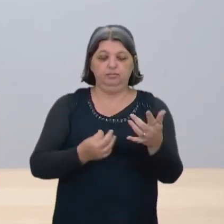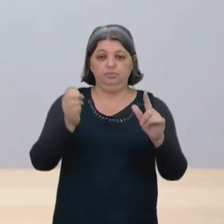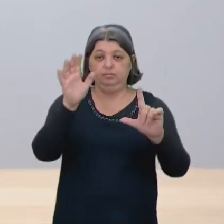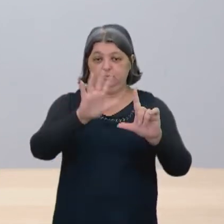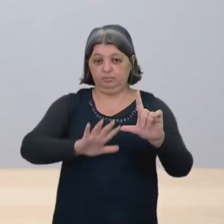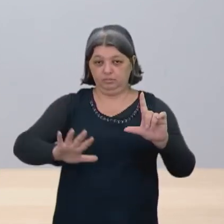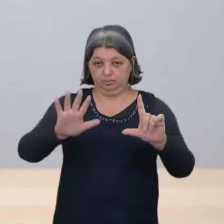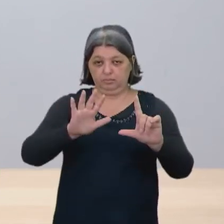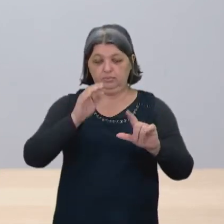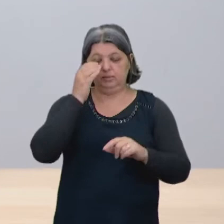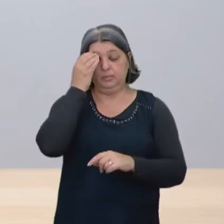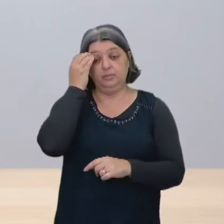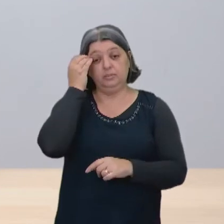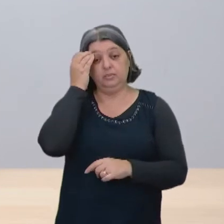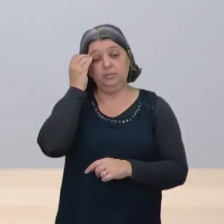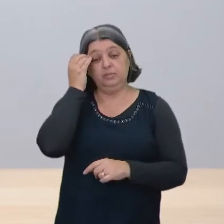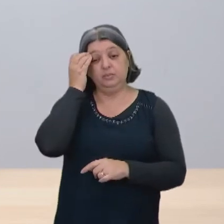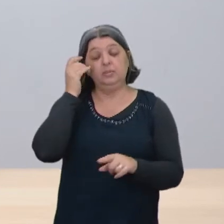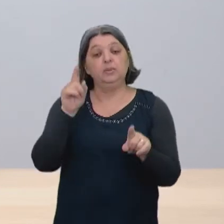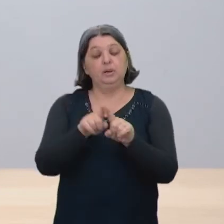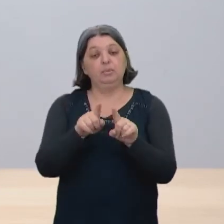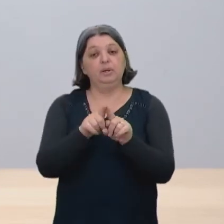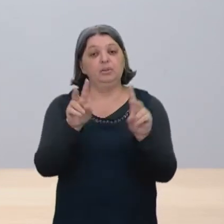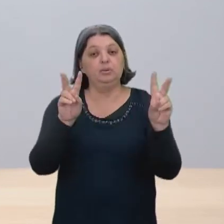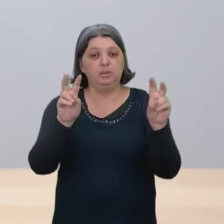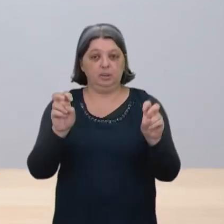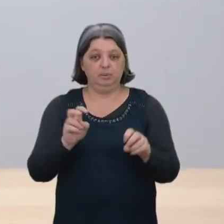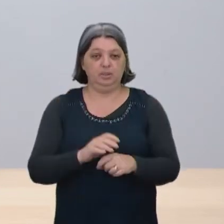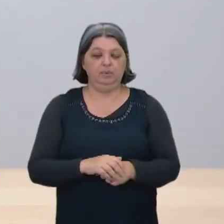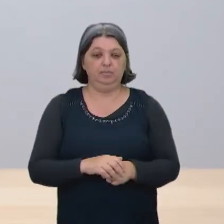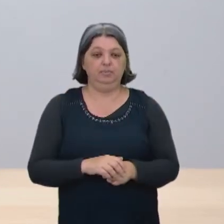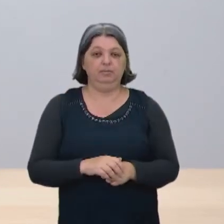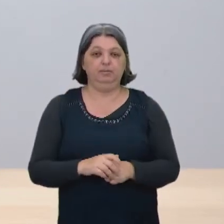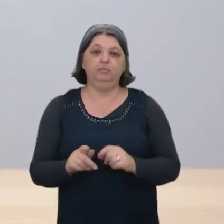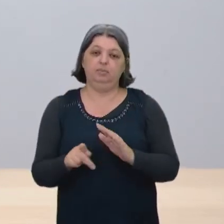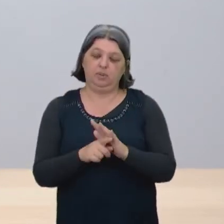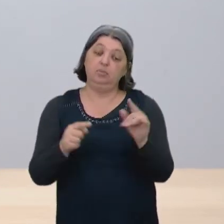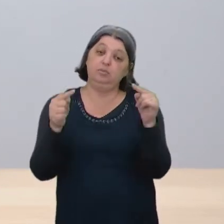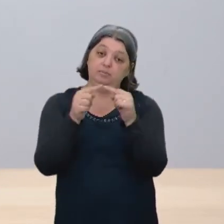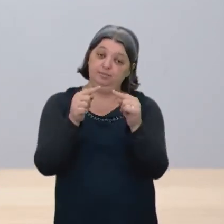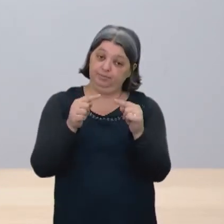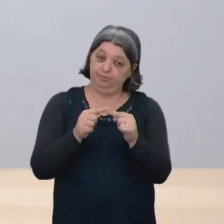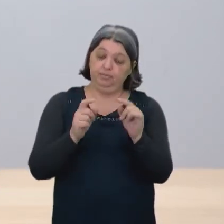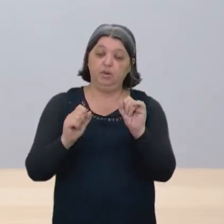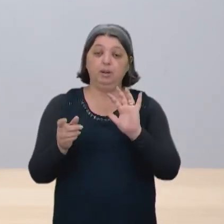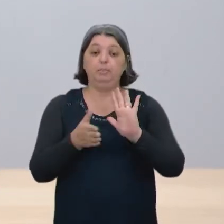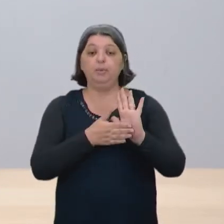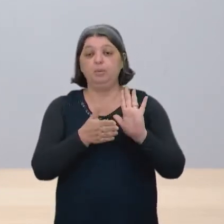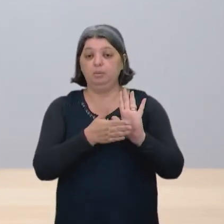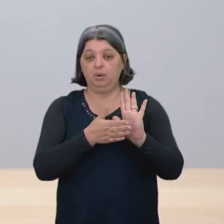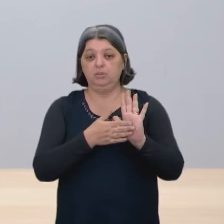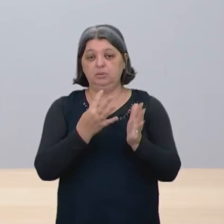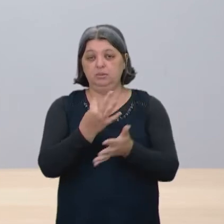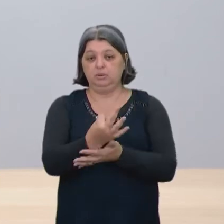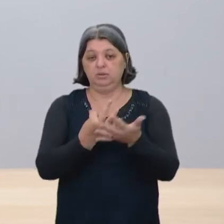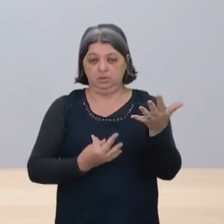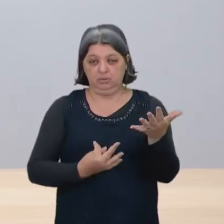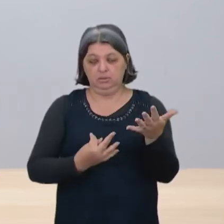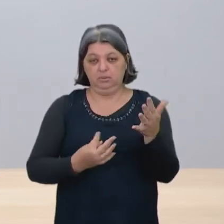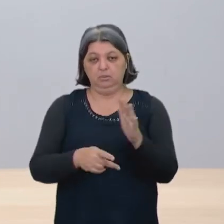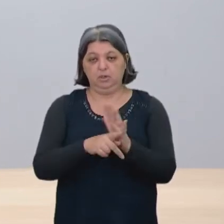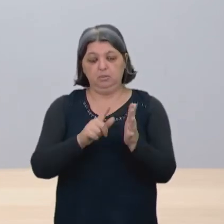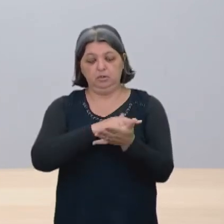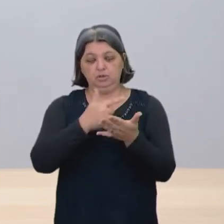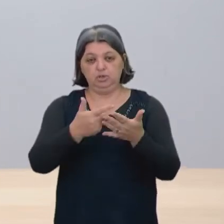imagem e a progressão temática faz com que o texto seja considerado coerente, ou seja, o que se propôs fazer no texto jornalístico aí, ele